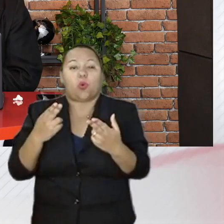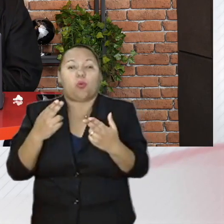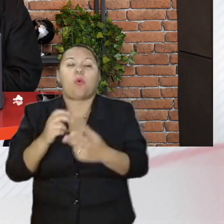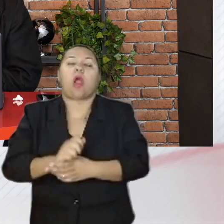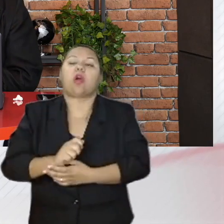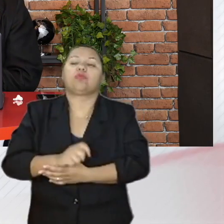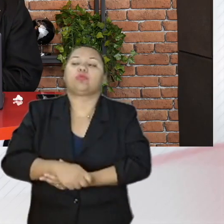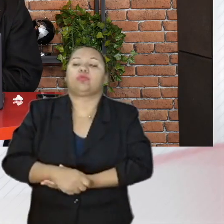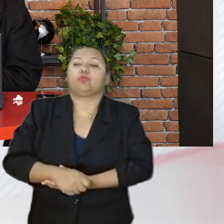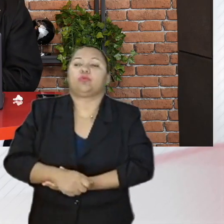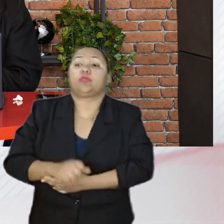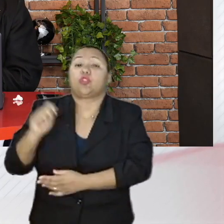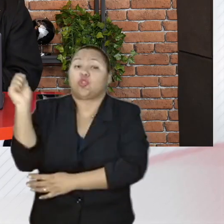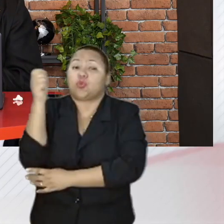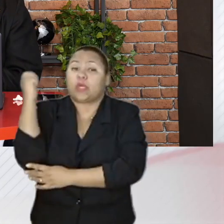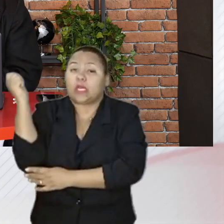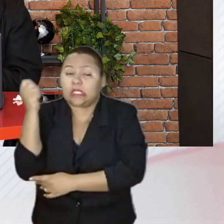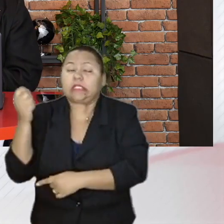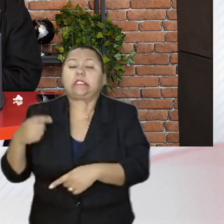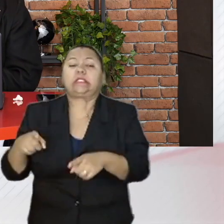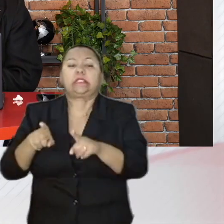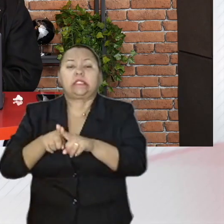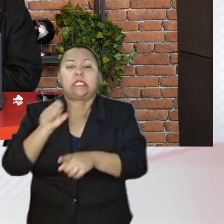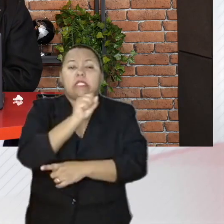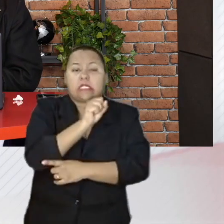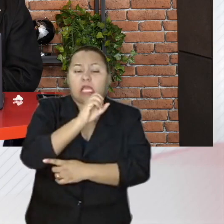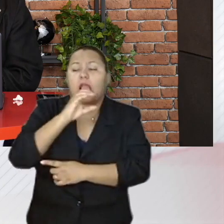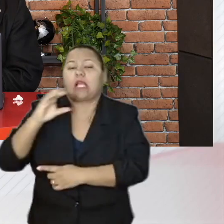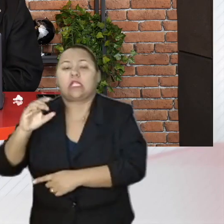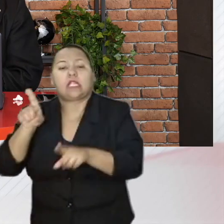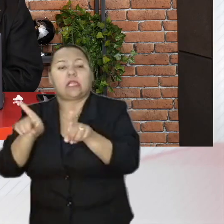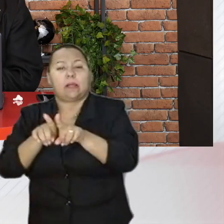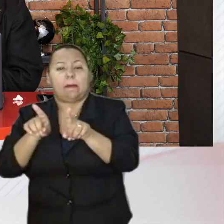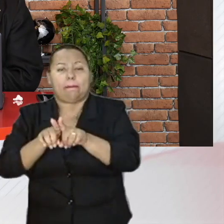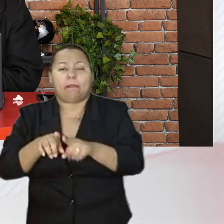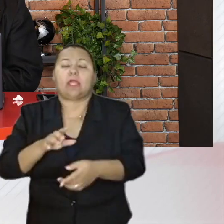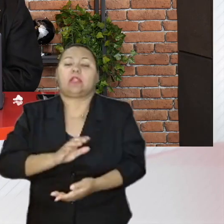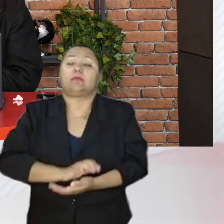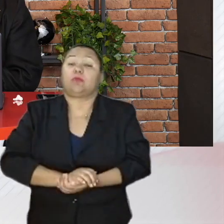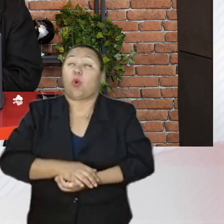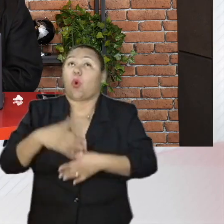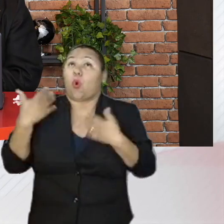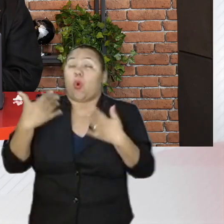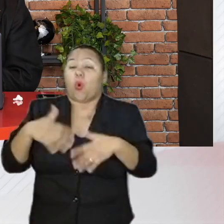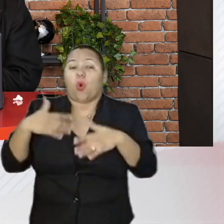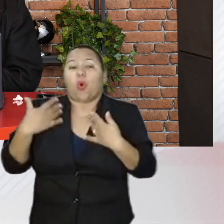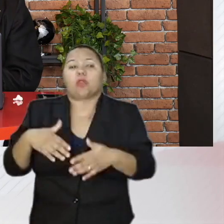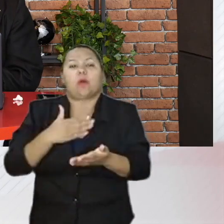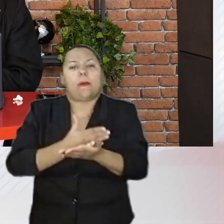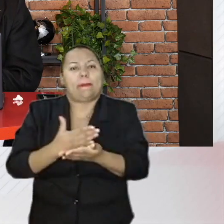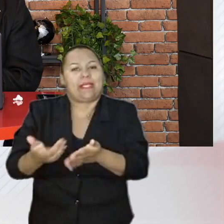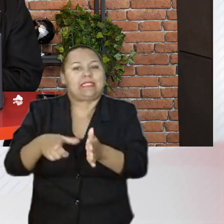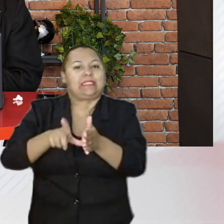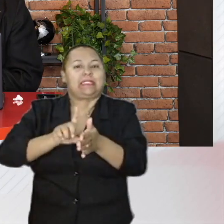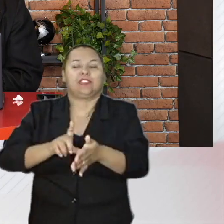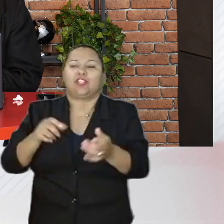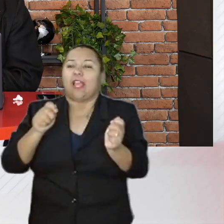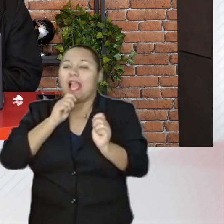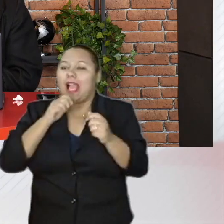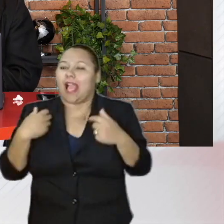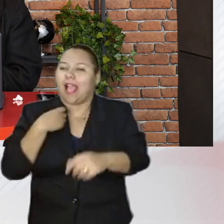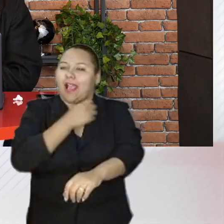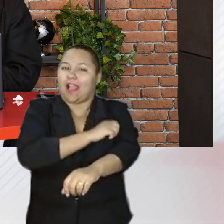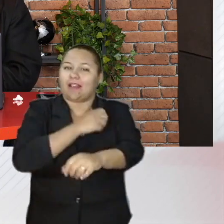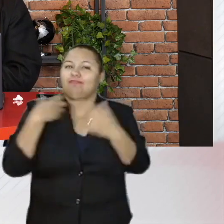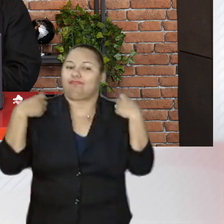e Santa Catarina, o frio chega mais cedo. E eu sei que estou vendo que você está bastante agasalhada aí, mas obrigado por você estar aqui